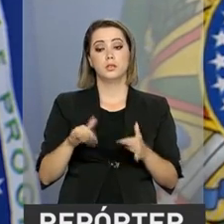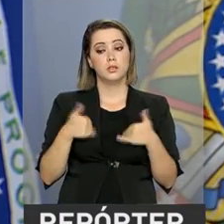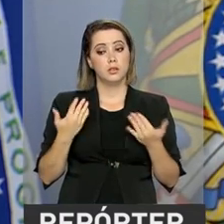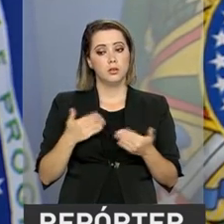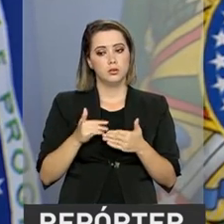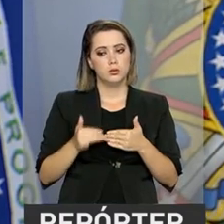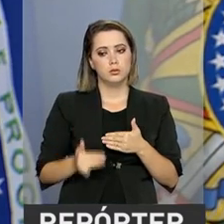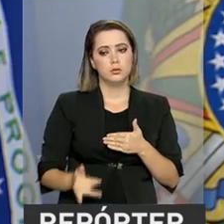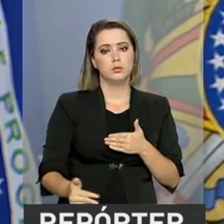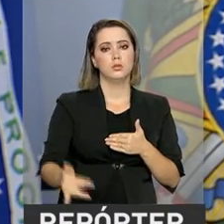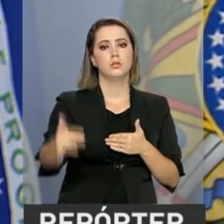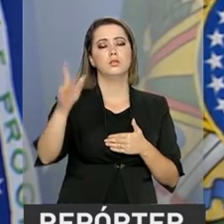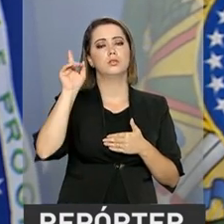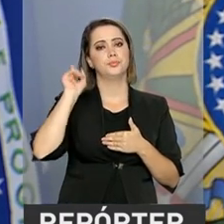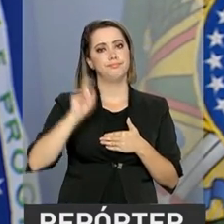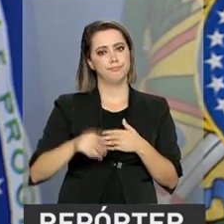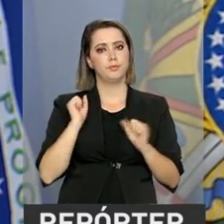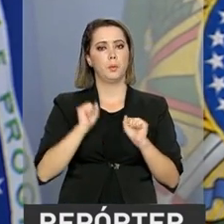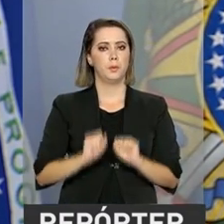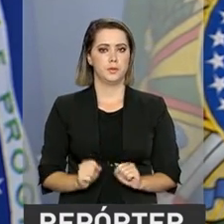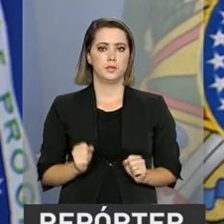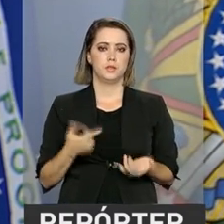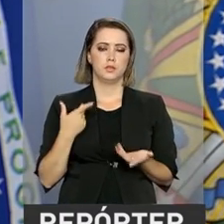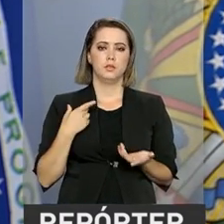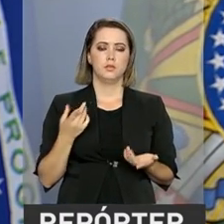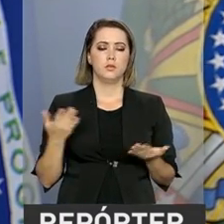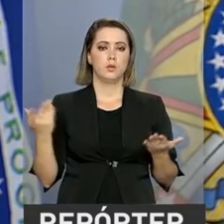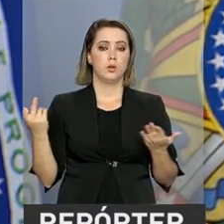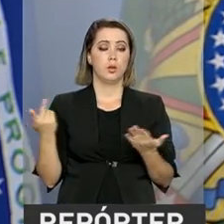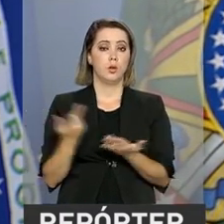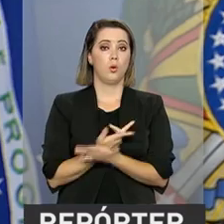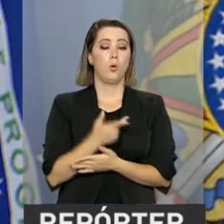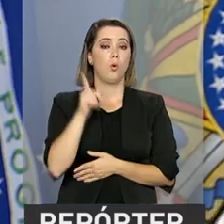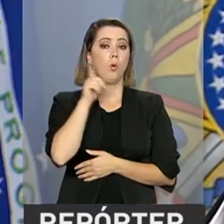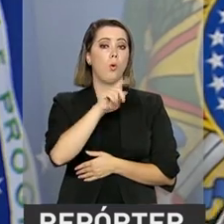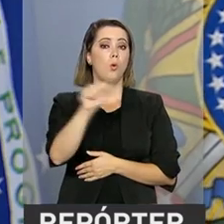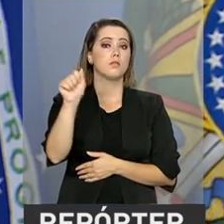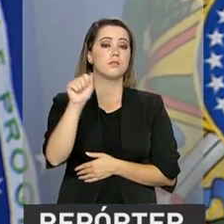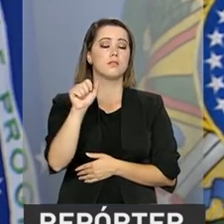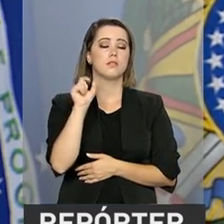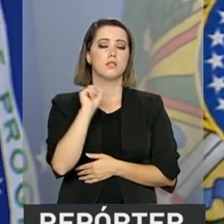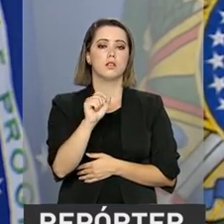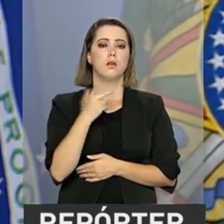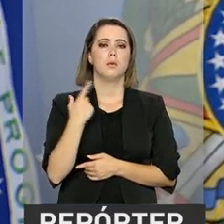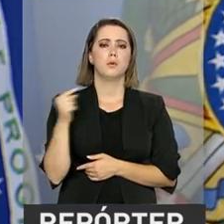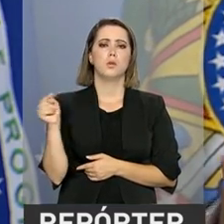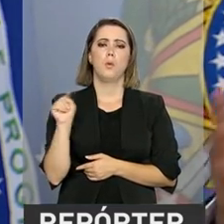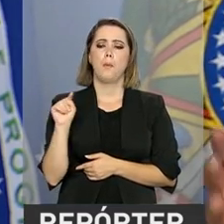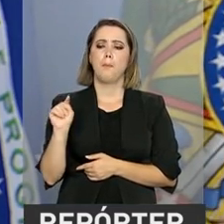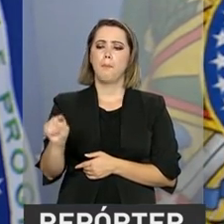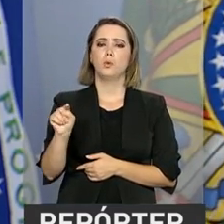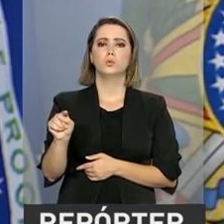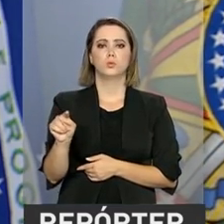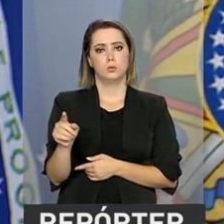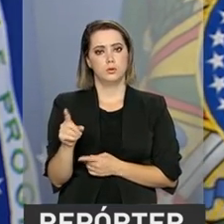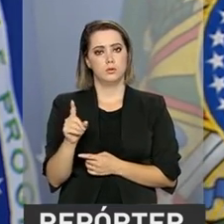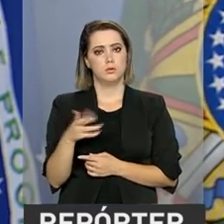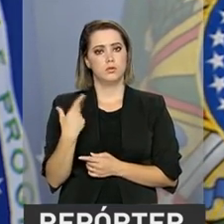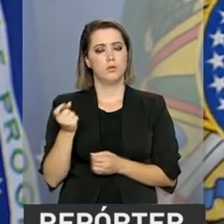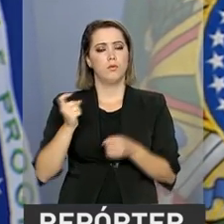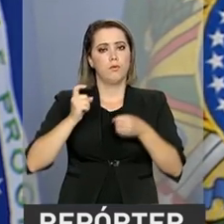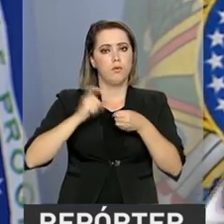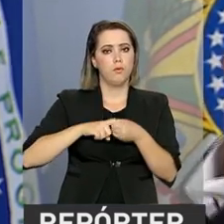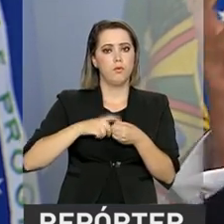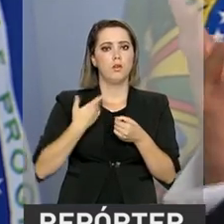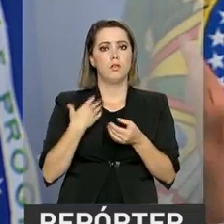longo do tempo é muito provável que se atinja uma pontuação que nos faça retornar